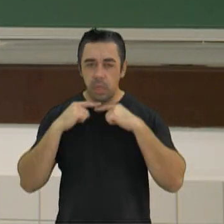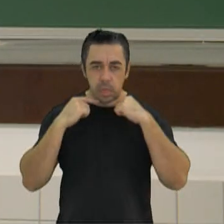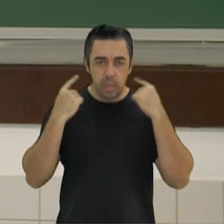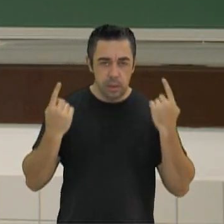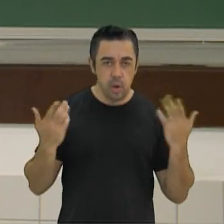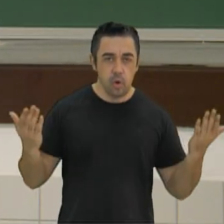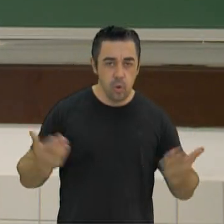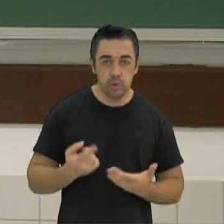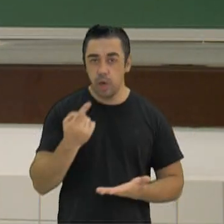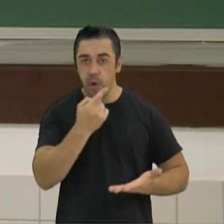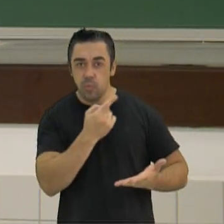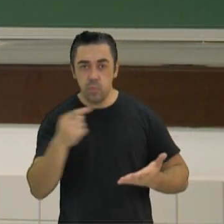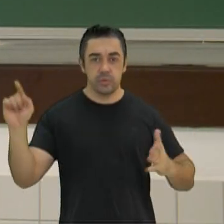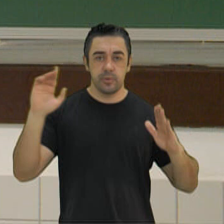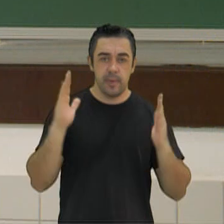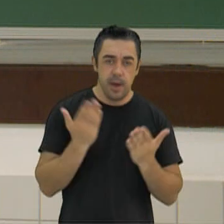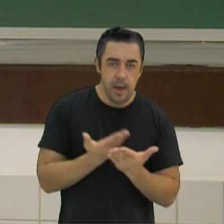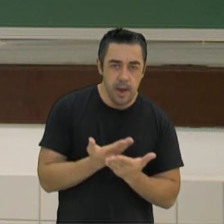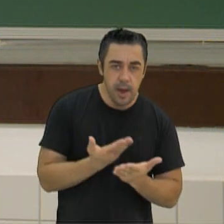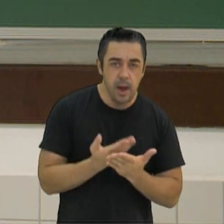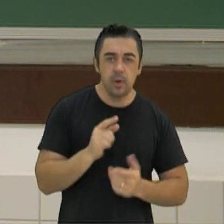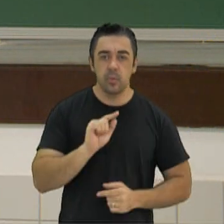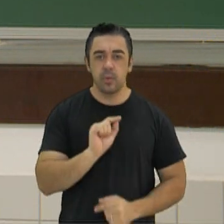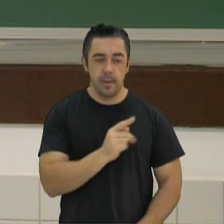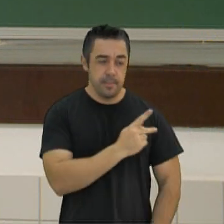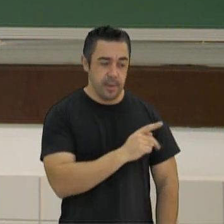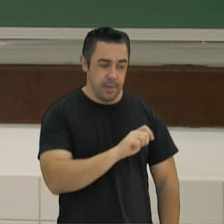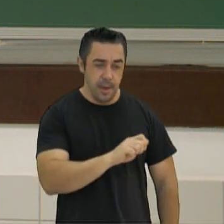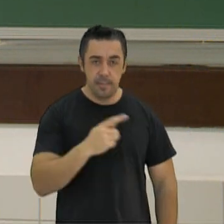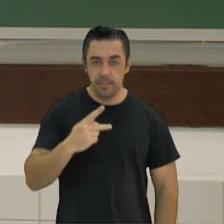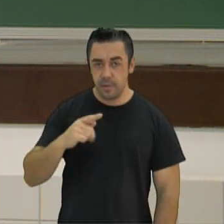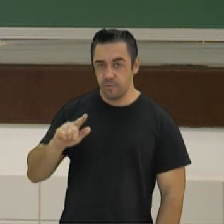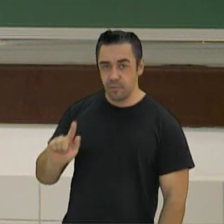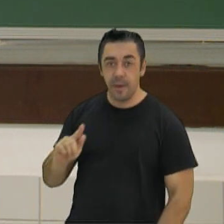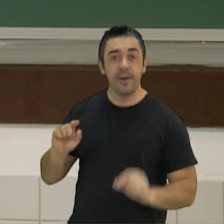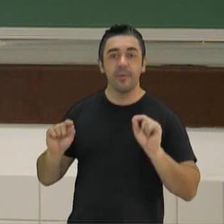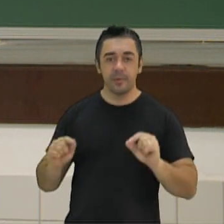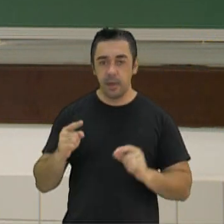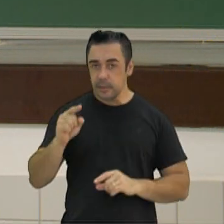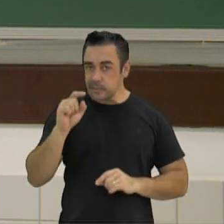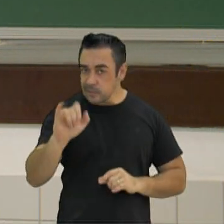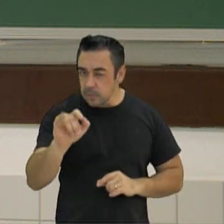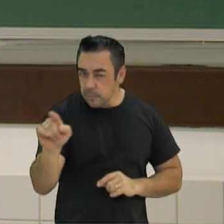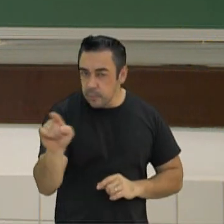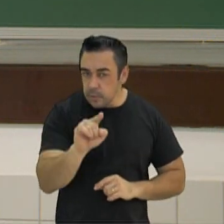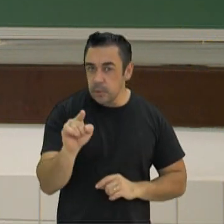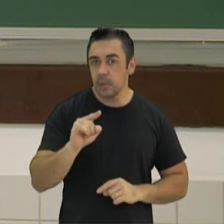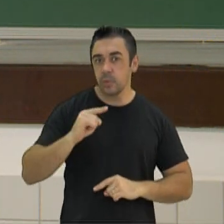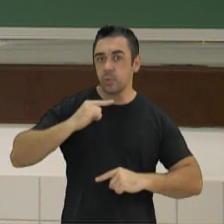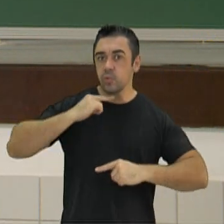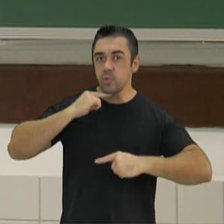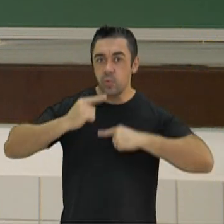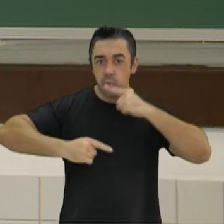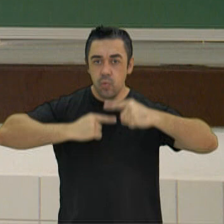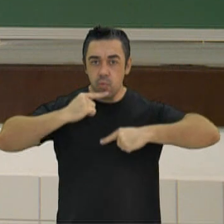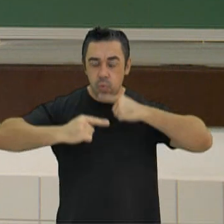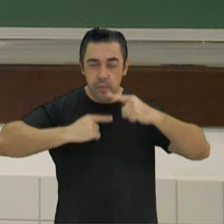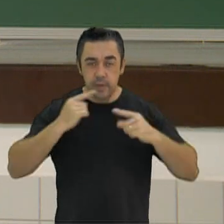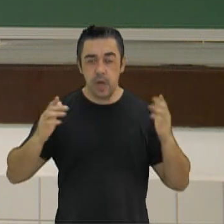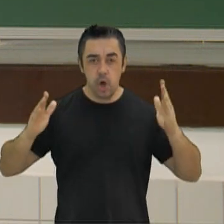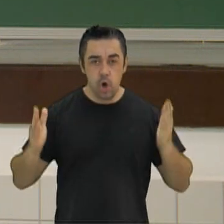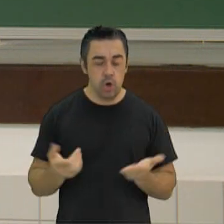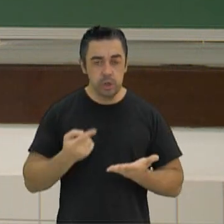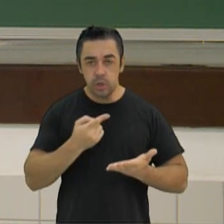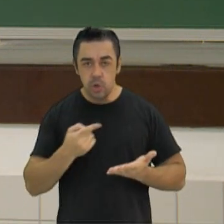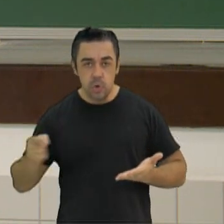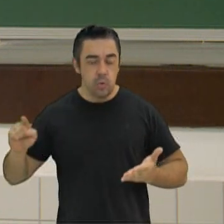gente vai ter a nossa última aula sobre progressão aritmética e geométrica, então se você ainda ficou com qualquer dúvida, hoje é